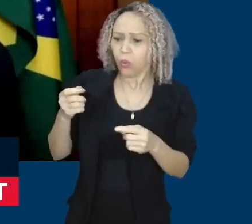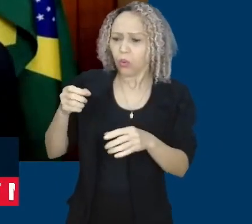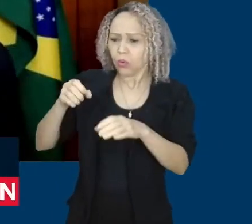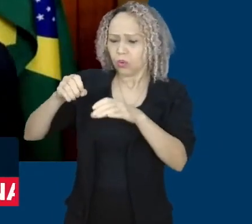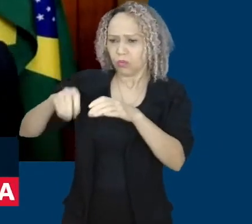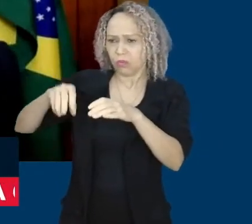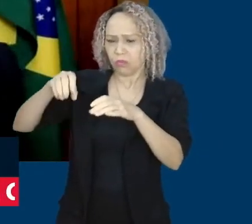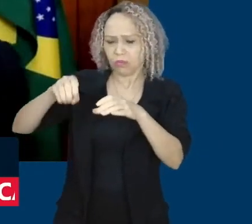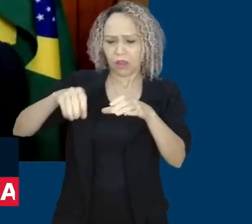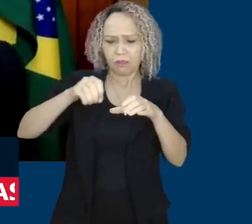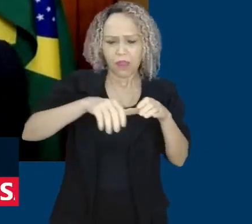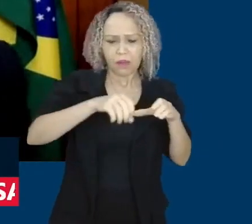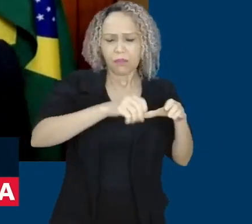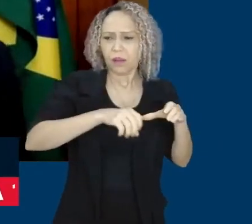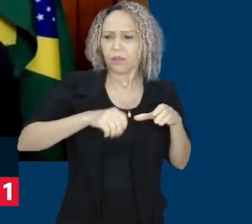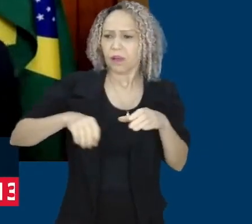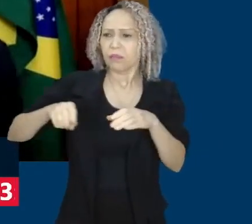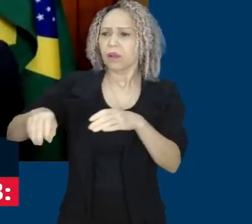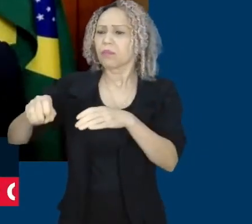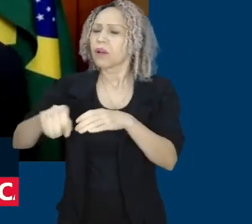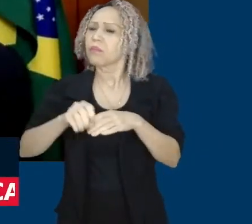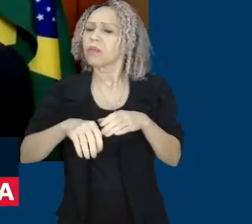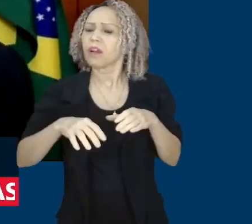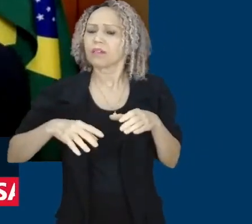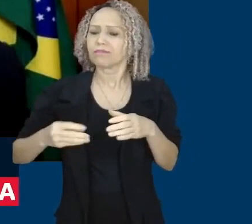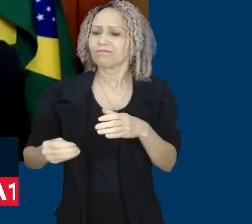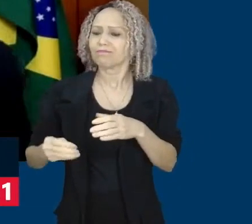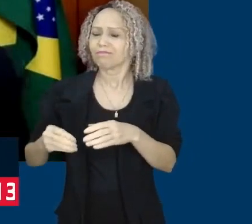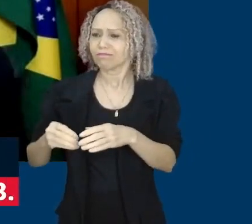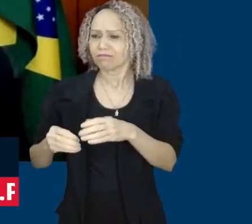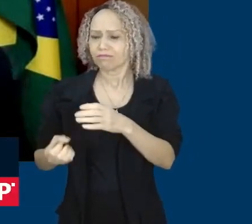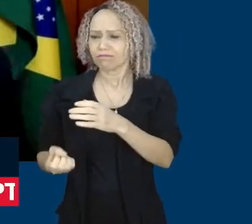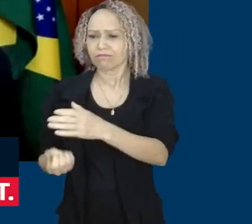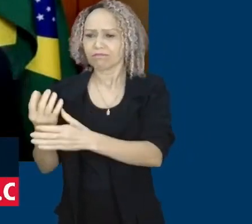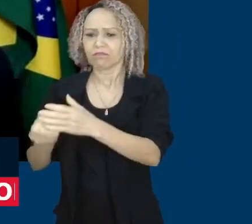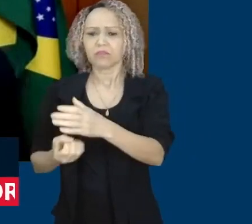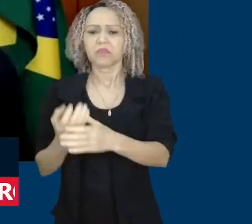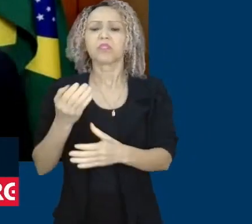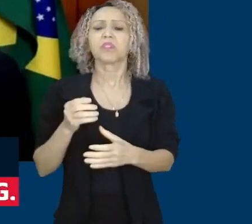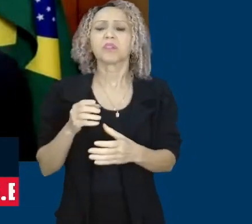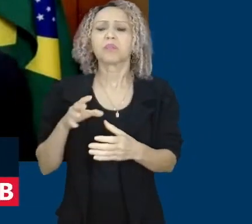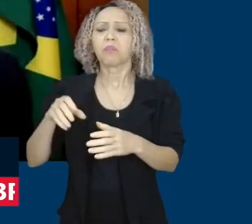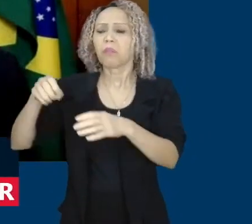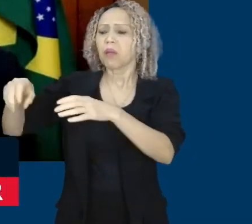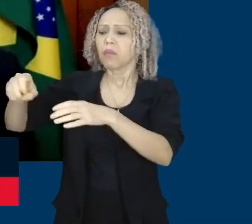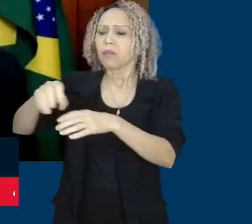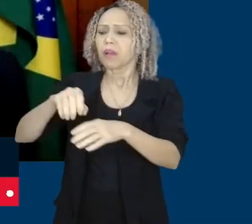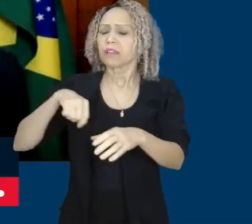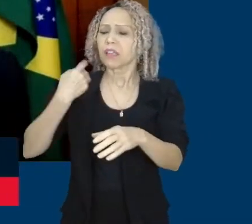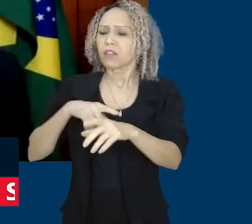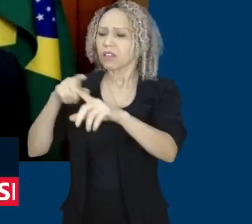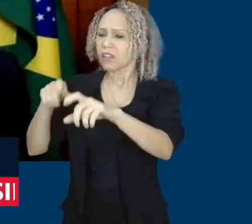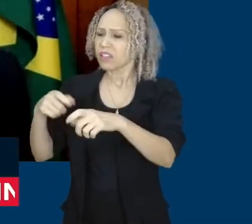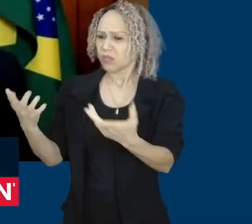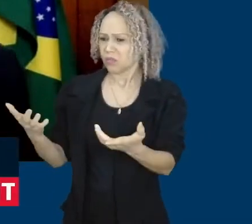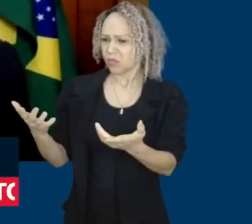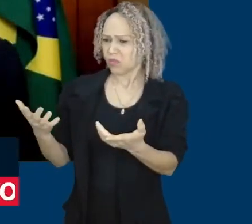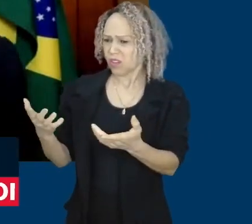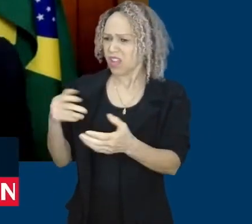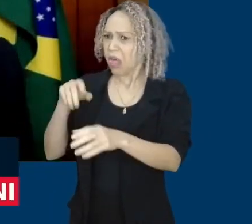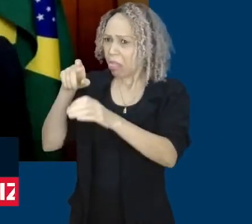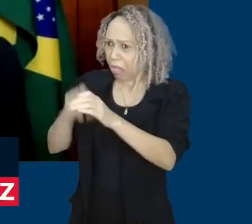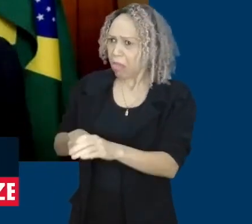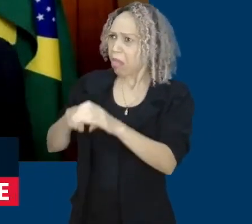para o desenvolvimento de quase todos os setores da economia, mas nesse caso aqui da nossa agricultura. Uma nação